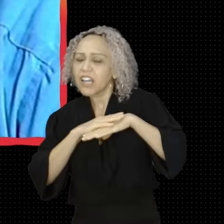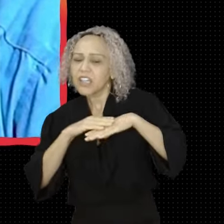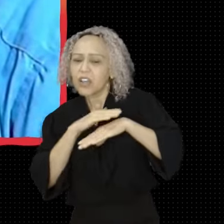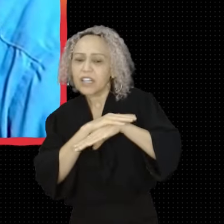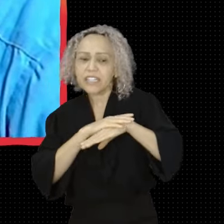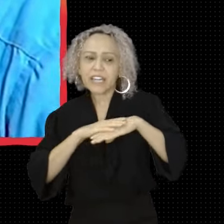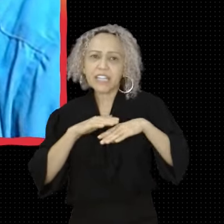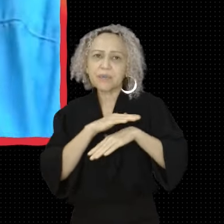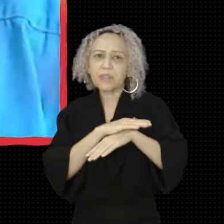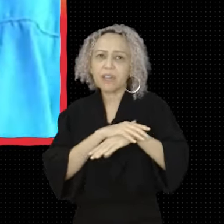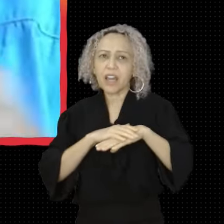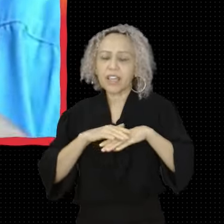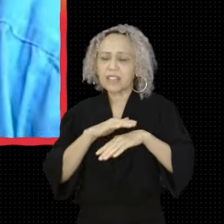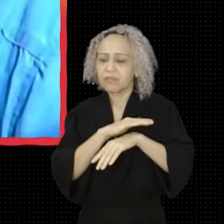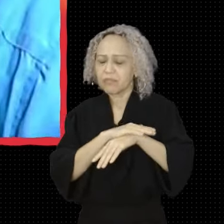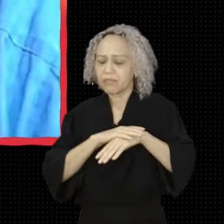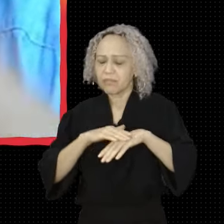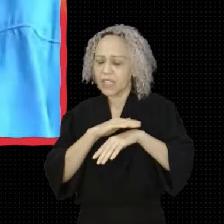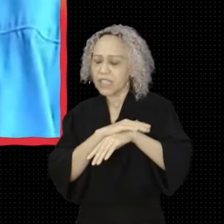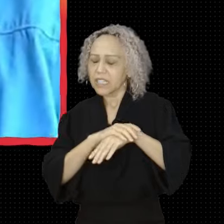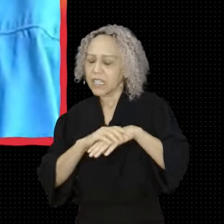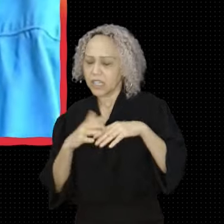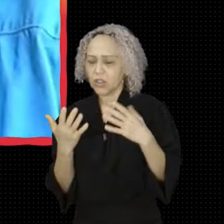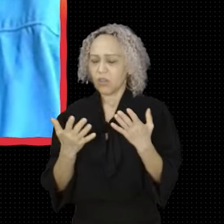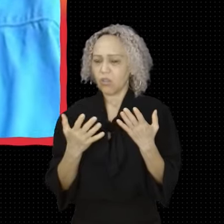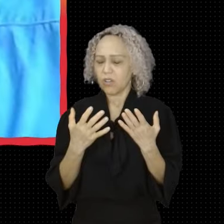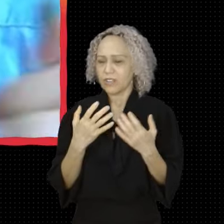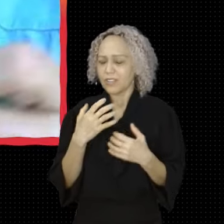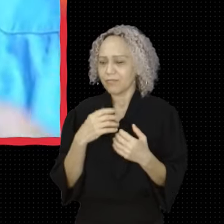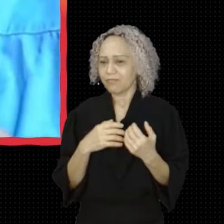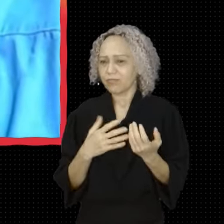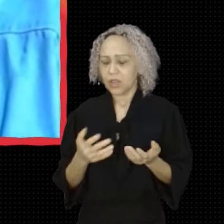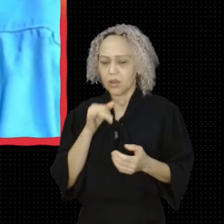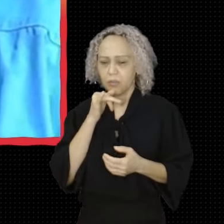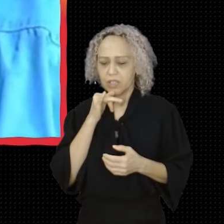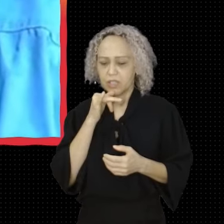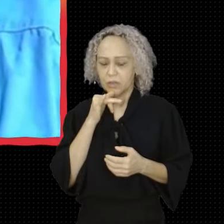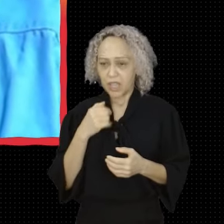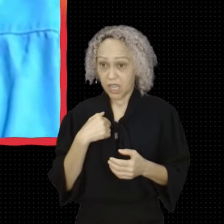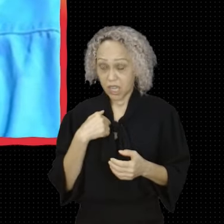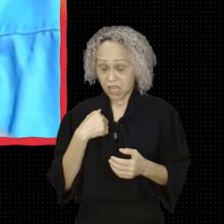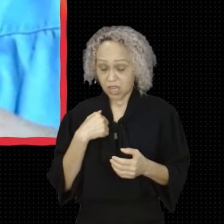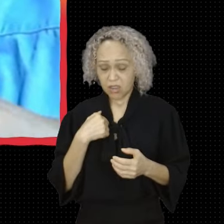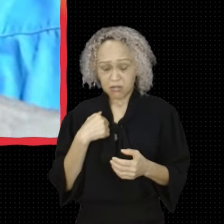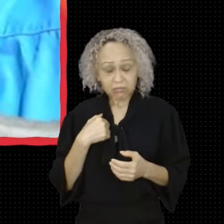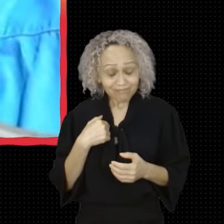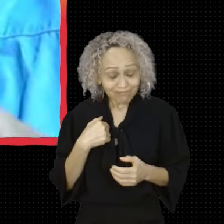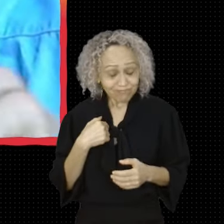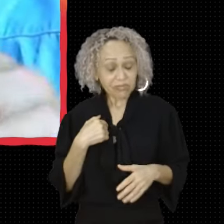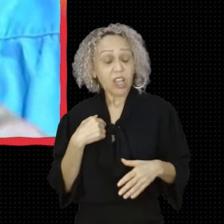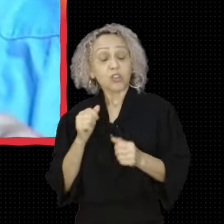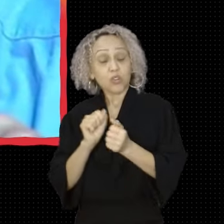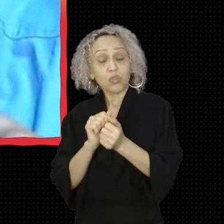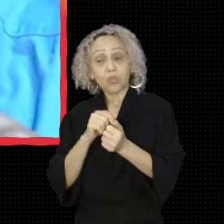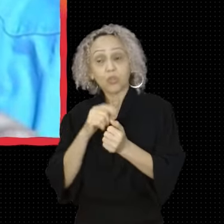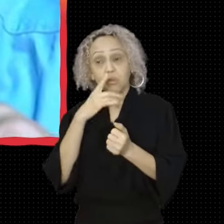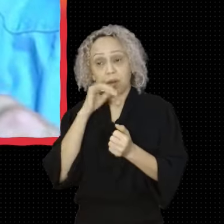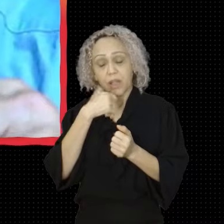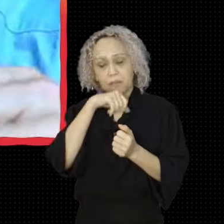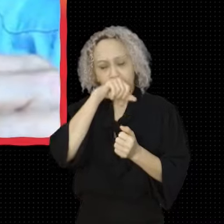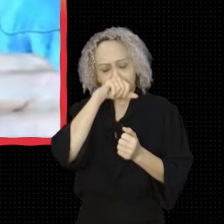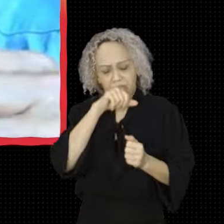era... eu adorava ir para a campanha. Eu cresci indo em atividade de campanha com os meus pais, por serem militantes, e para mim era o